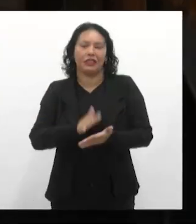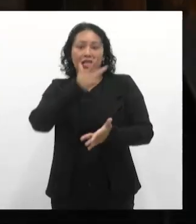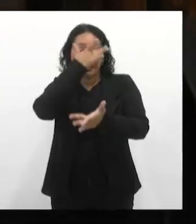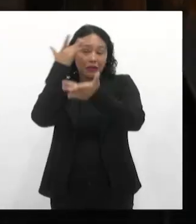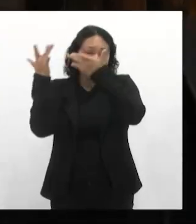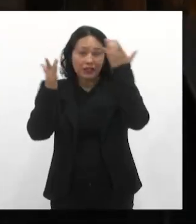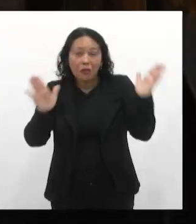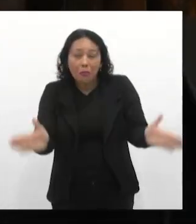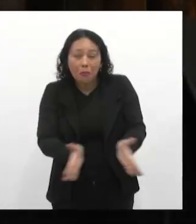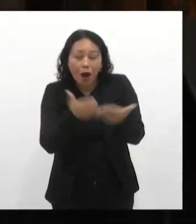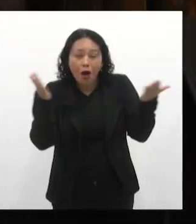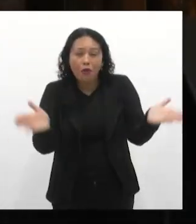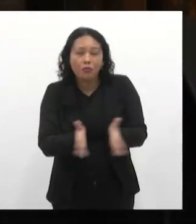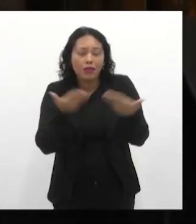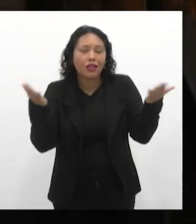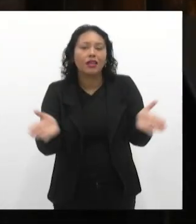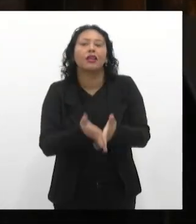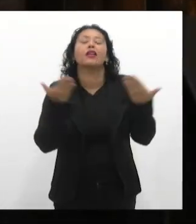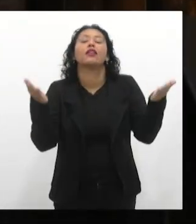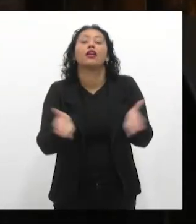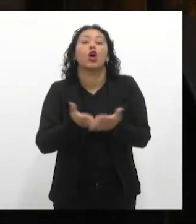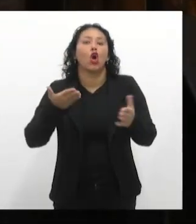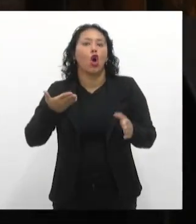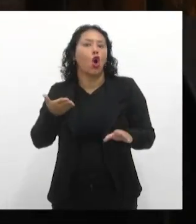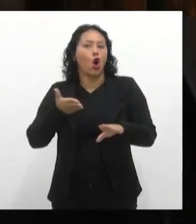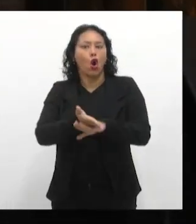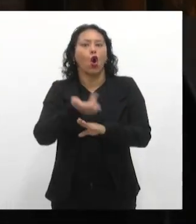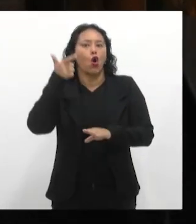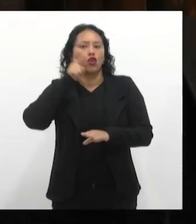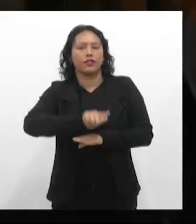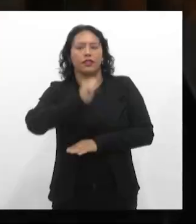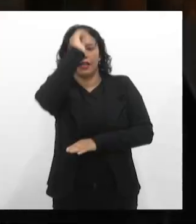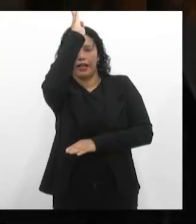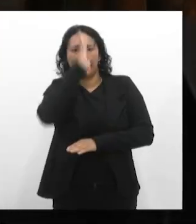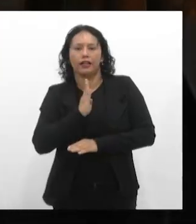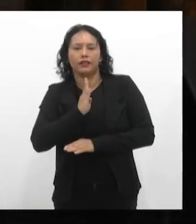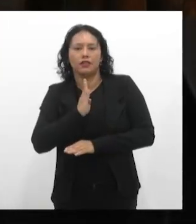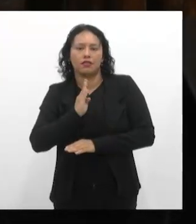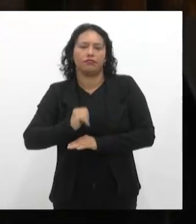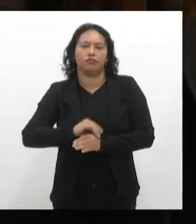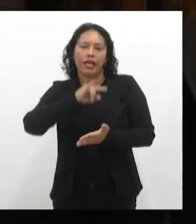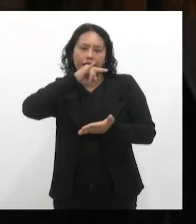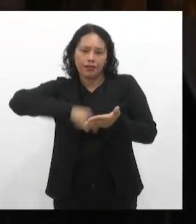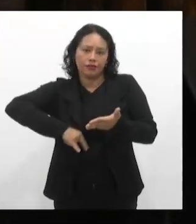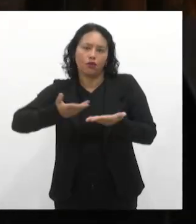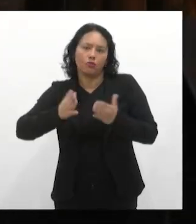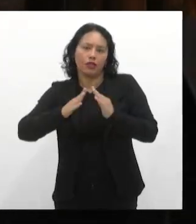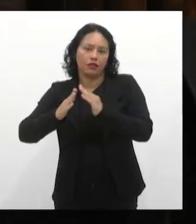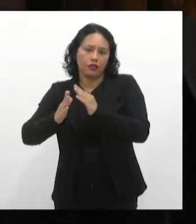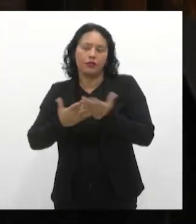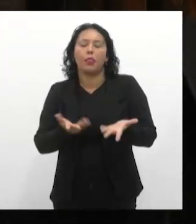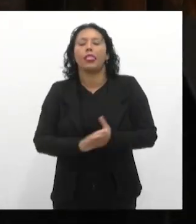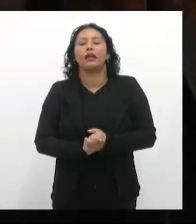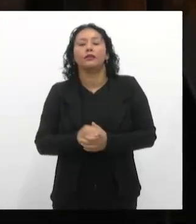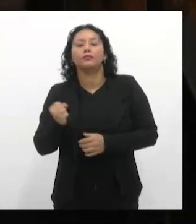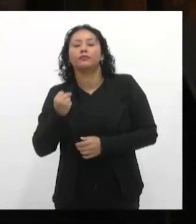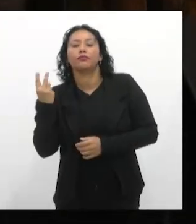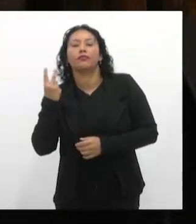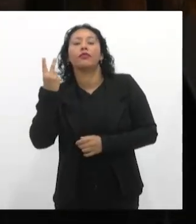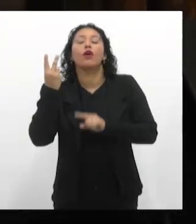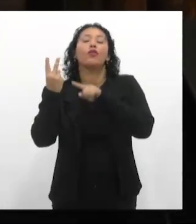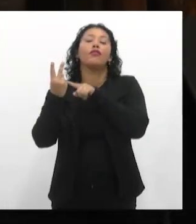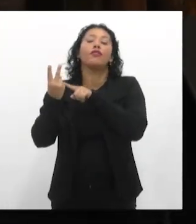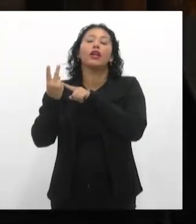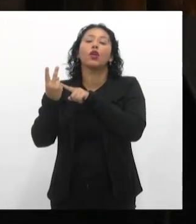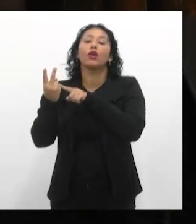extremamente pobres tenham acesso à gratuidade. E grande parte desse valor vem